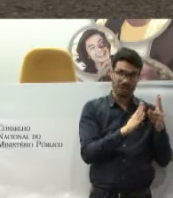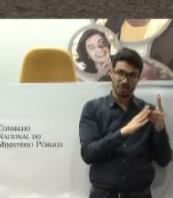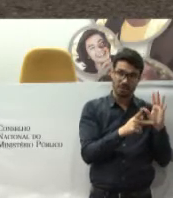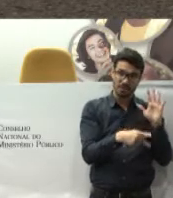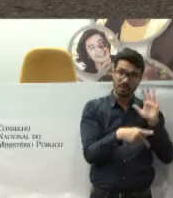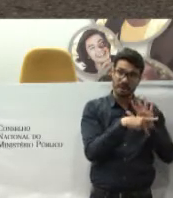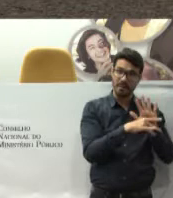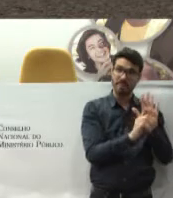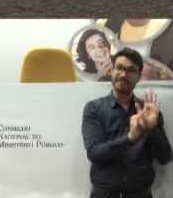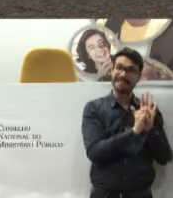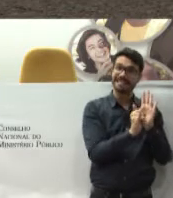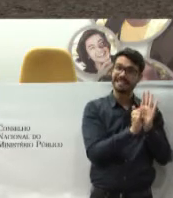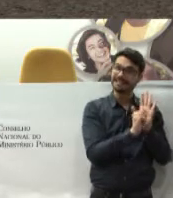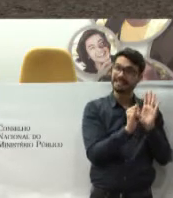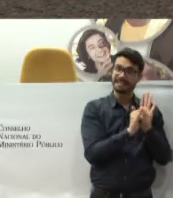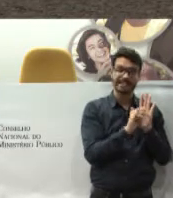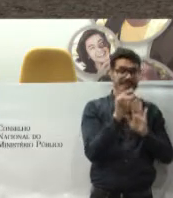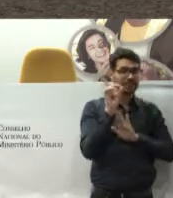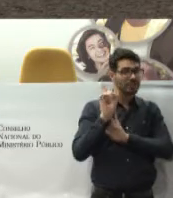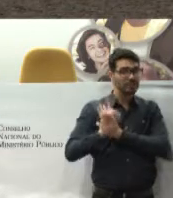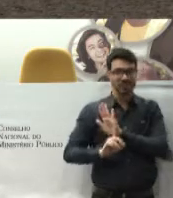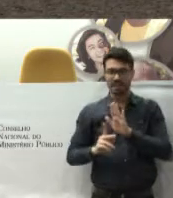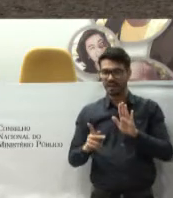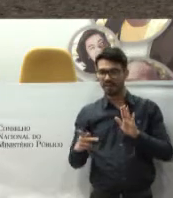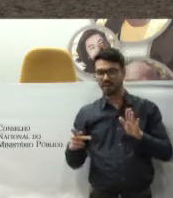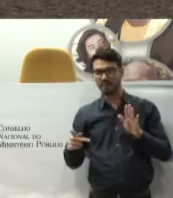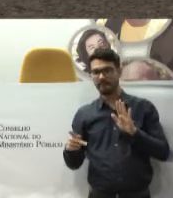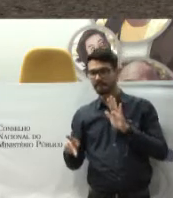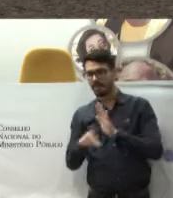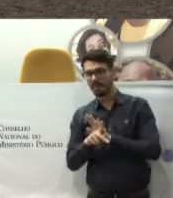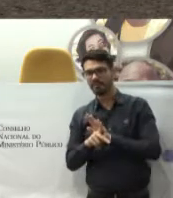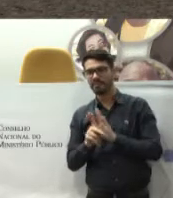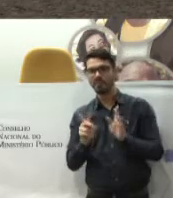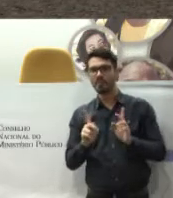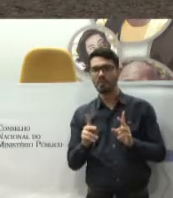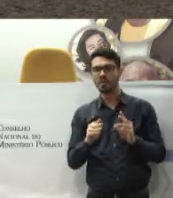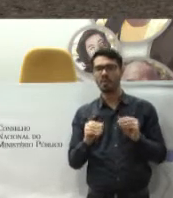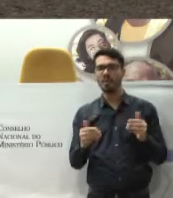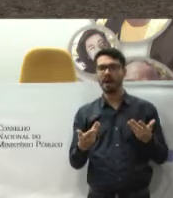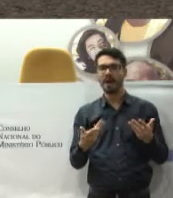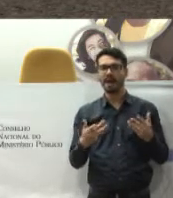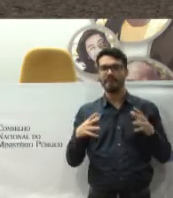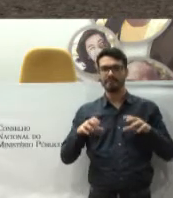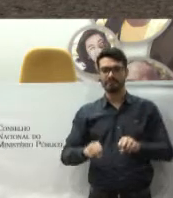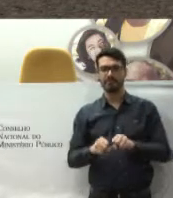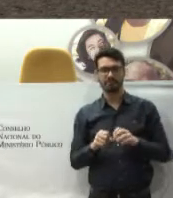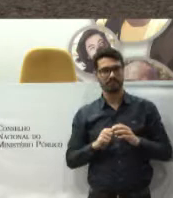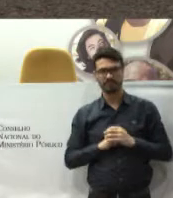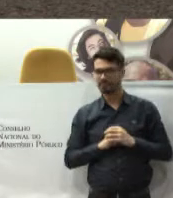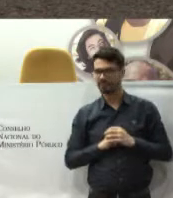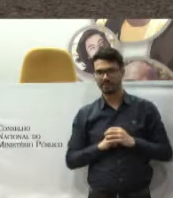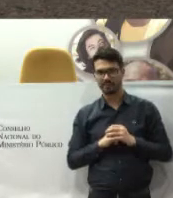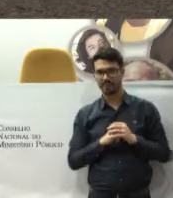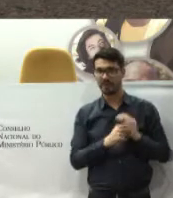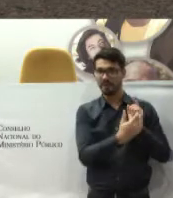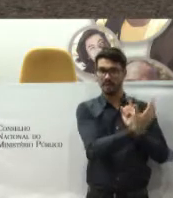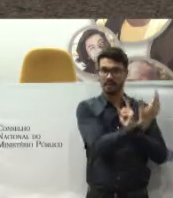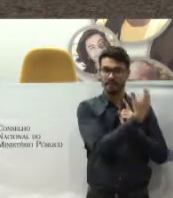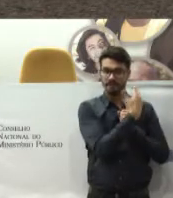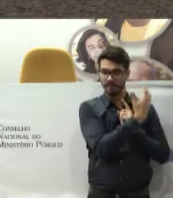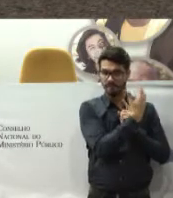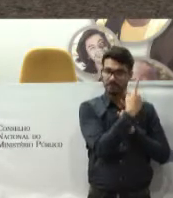sua identidade, é um direito da personalidade, não é um mero componente patrimonial. O impacto